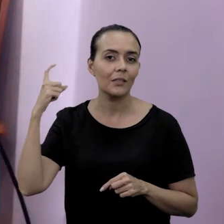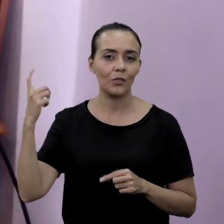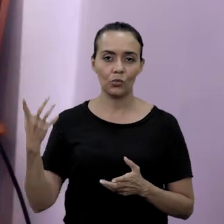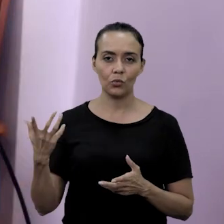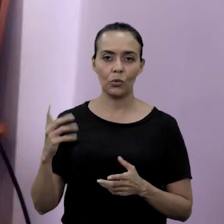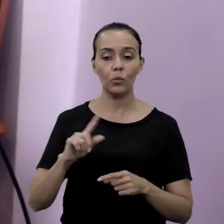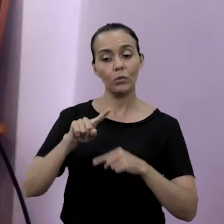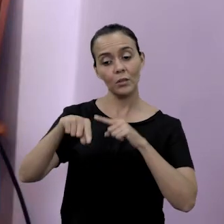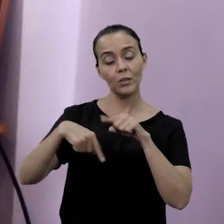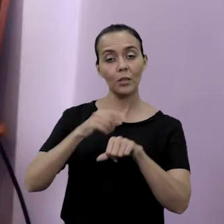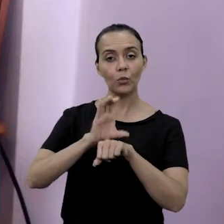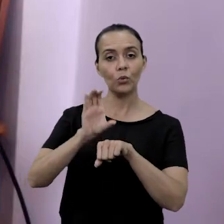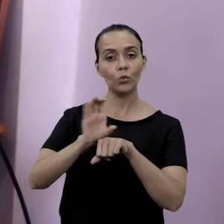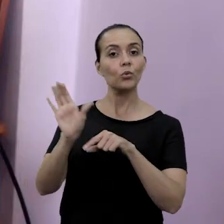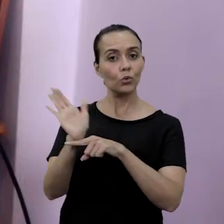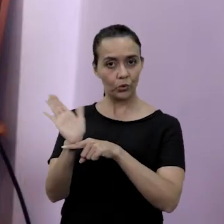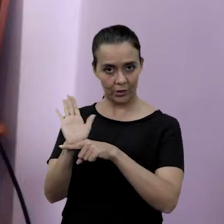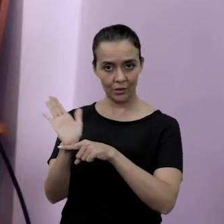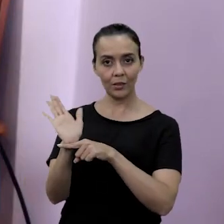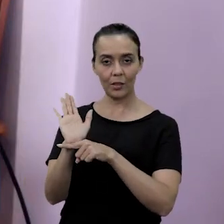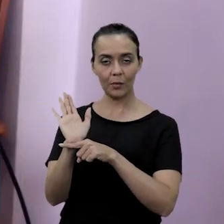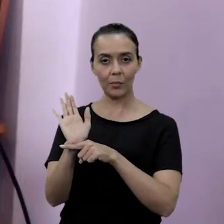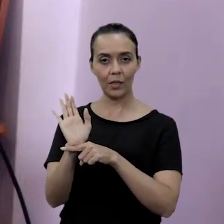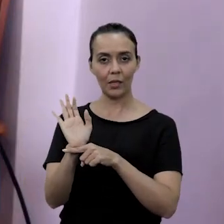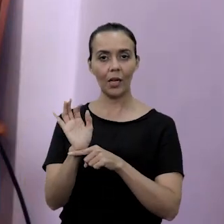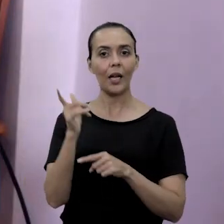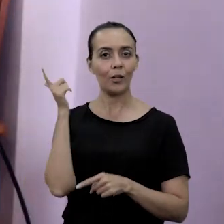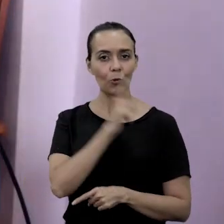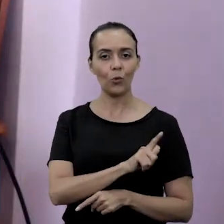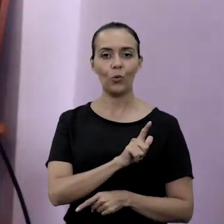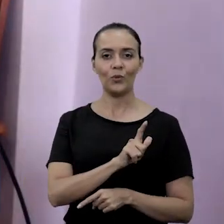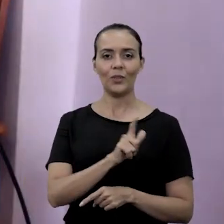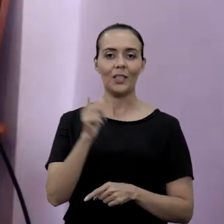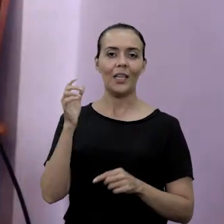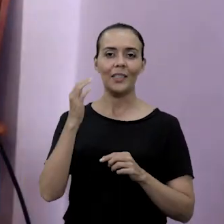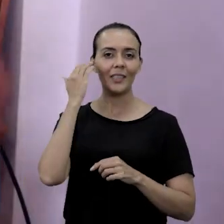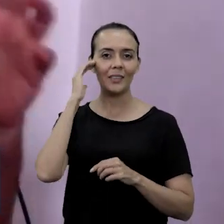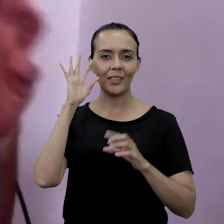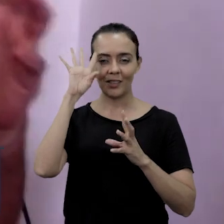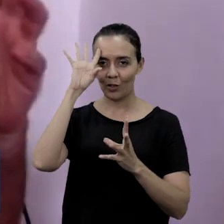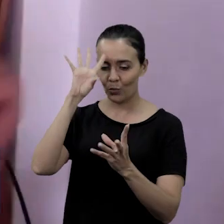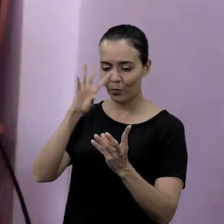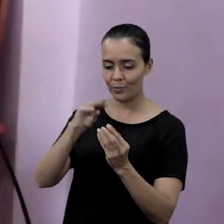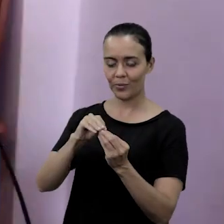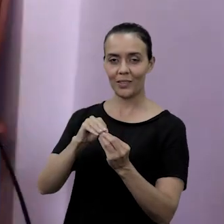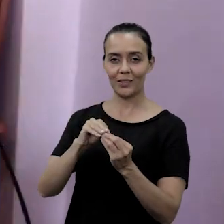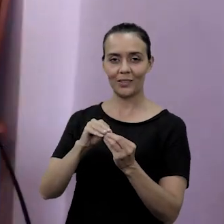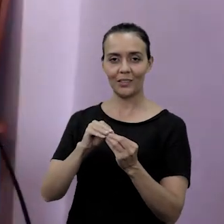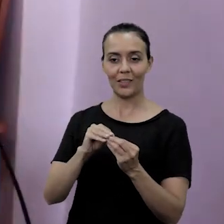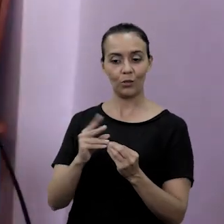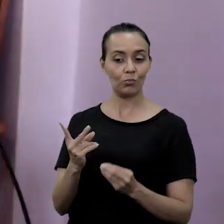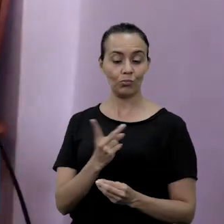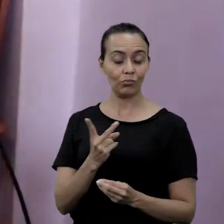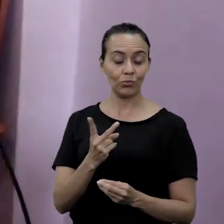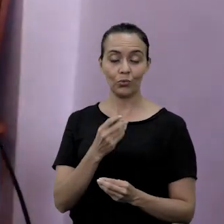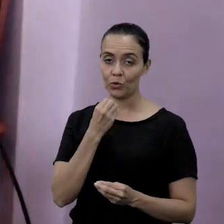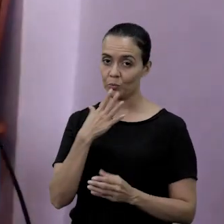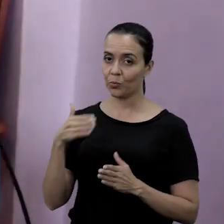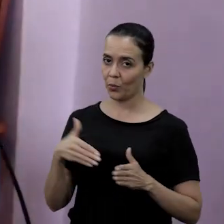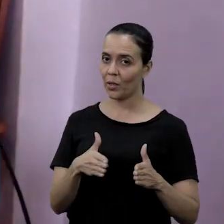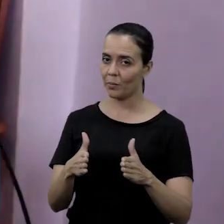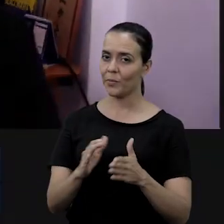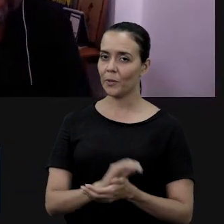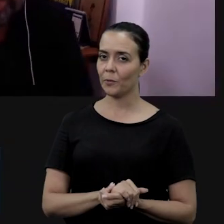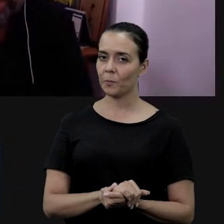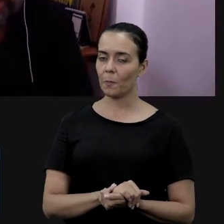de som. E depois fazer um curso de cinema. Daí você cobre os dois lados. Acredito que esse é